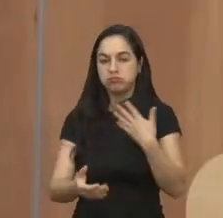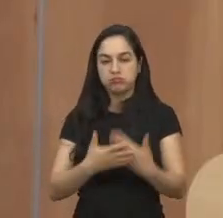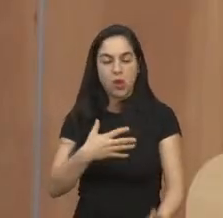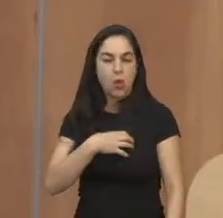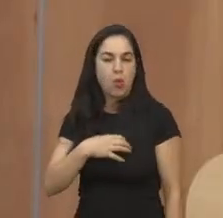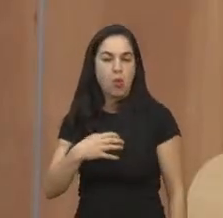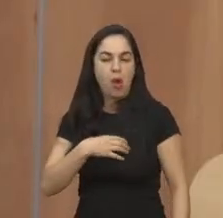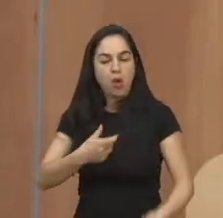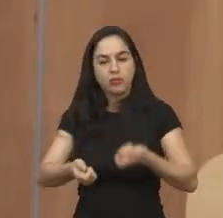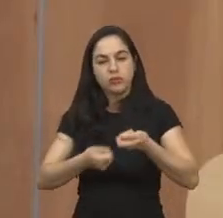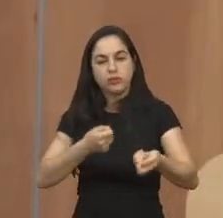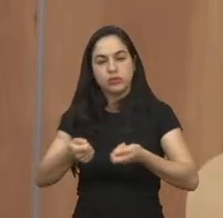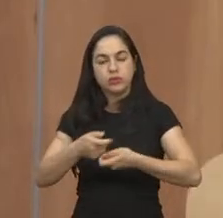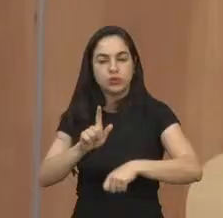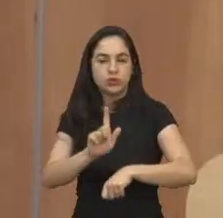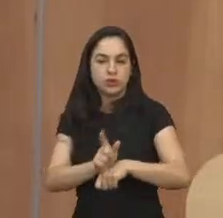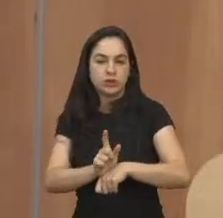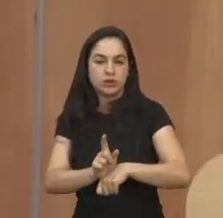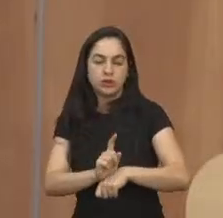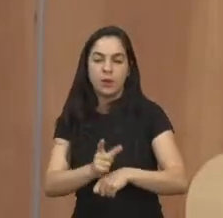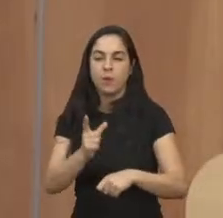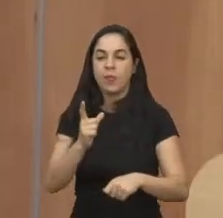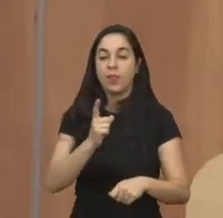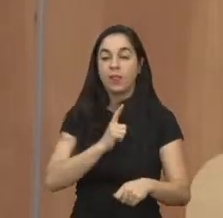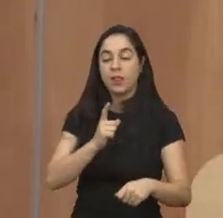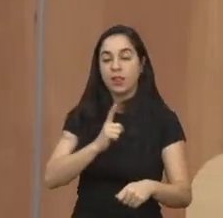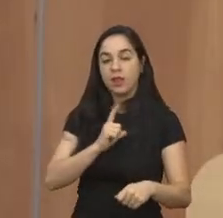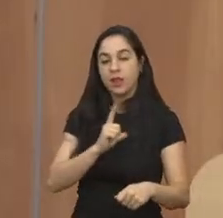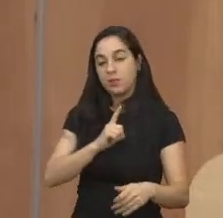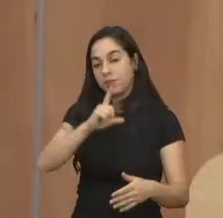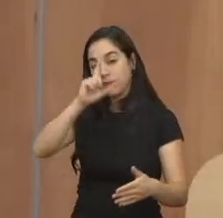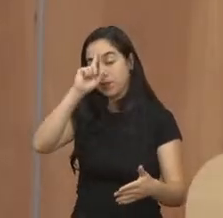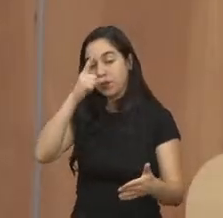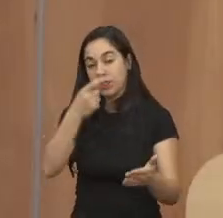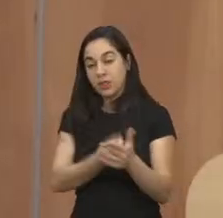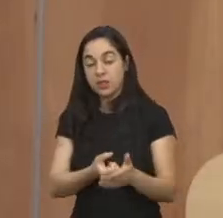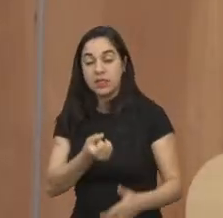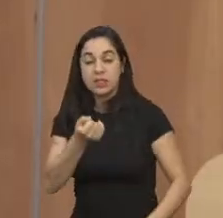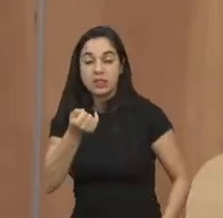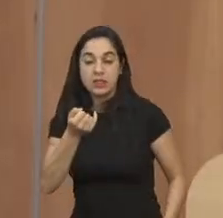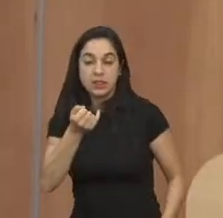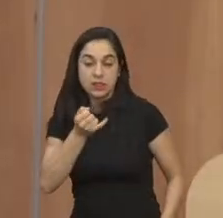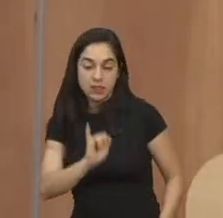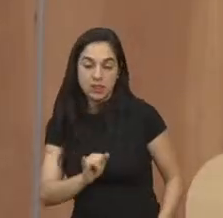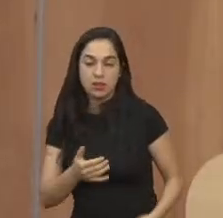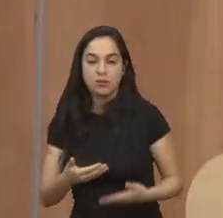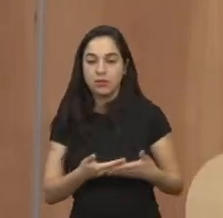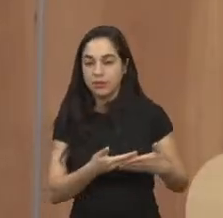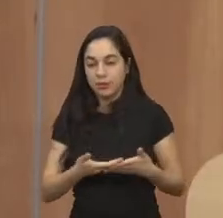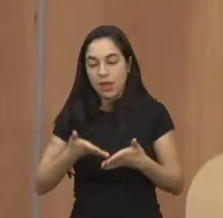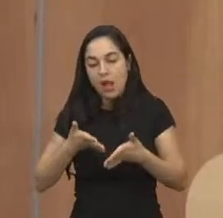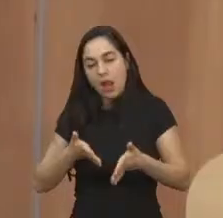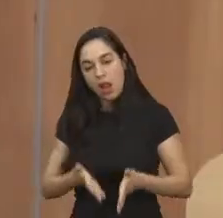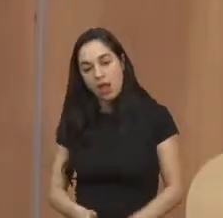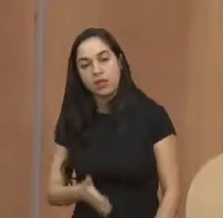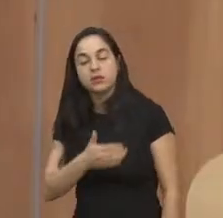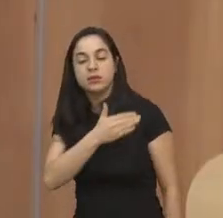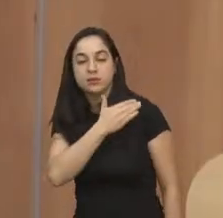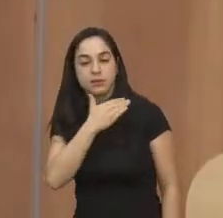gestão, a adoção das seguintes iniciativas em casos de perda gestacional, de óbito fetal e de